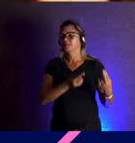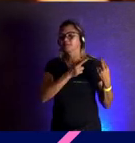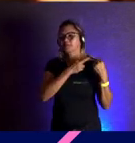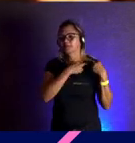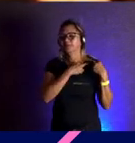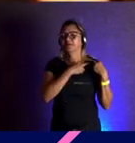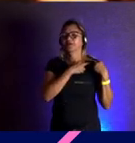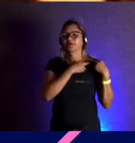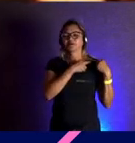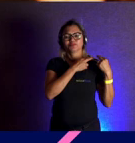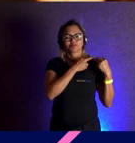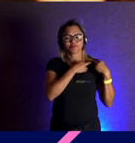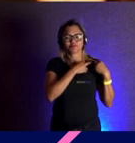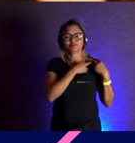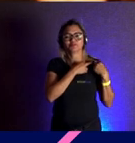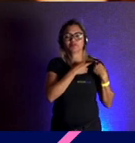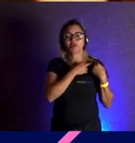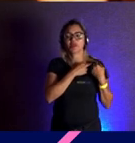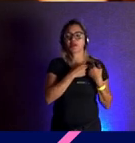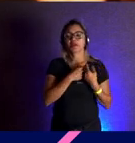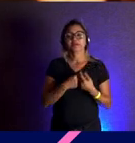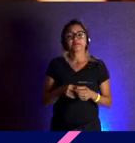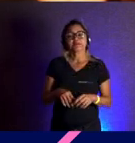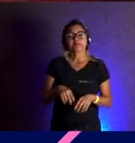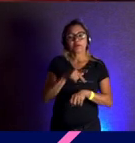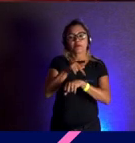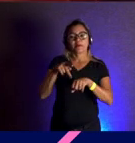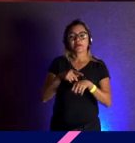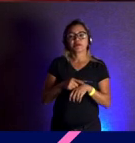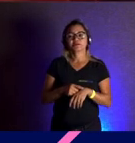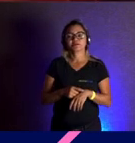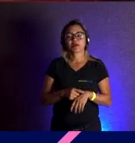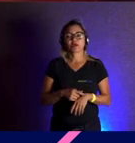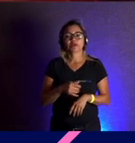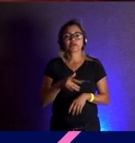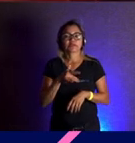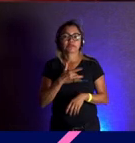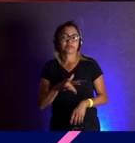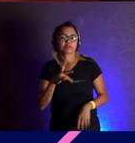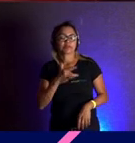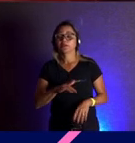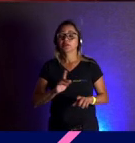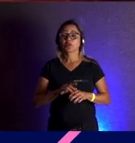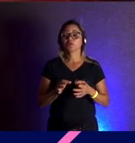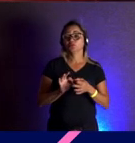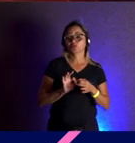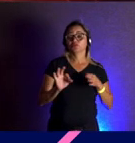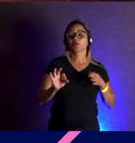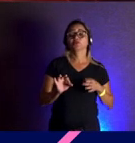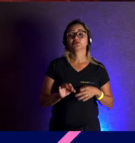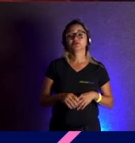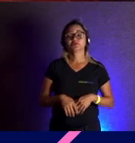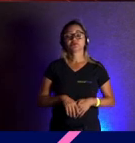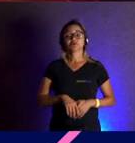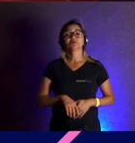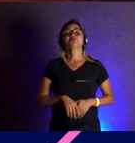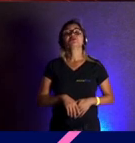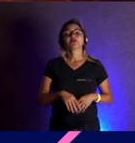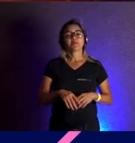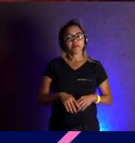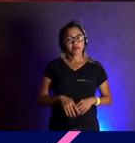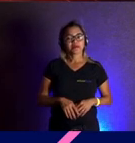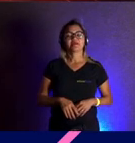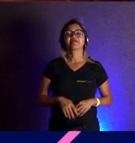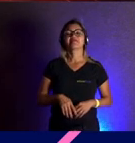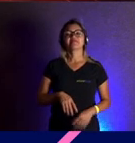não somos o país pobrezinho que está sendo só vítima do aquecimento global. Nós somos vilões também. Mas, enfim, eu queria perguntar primeiro